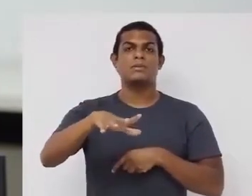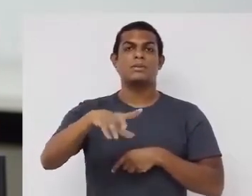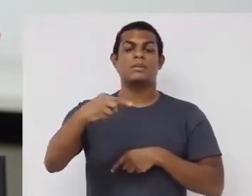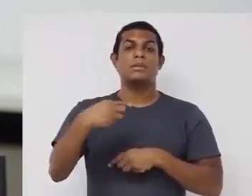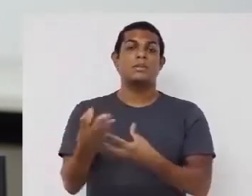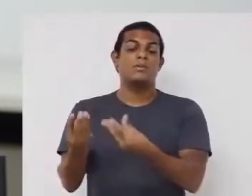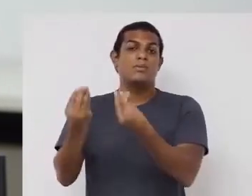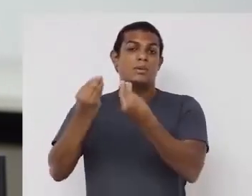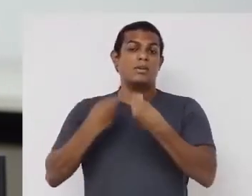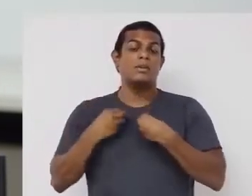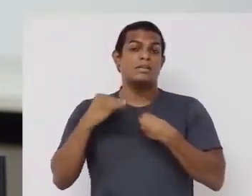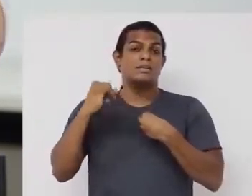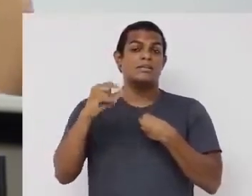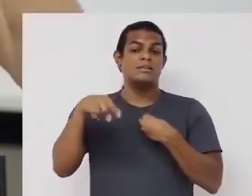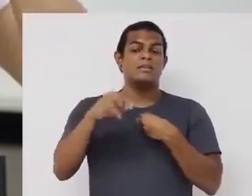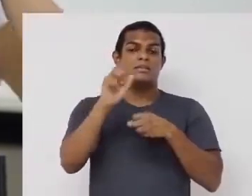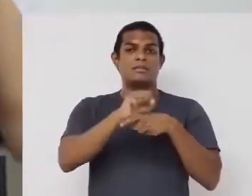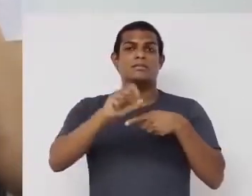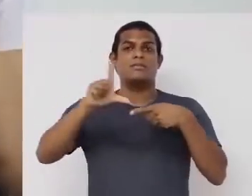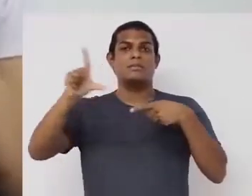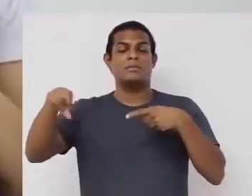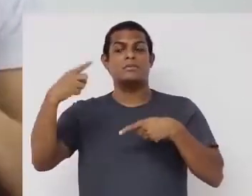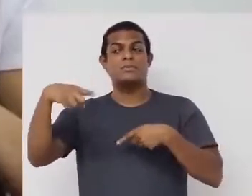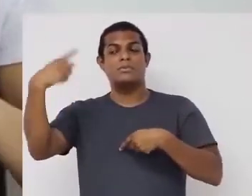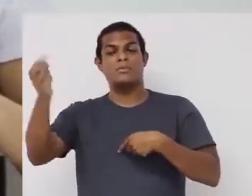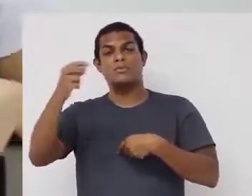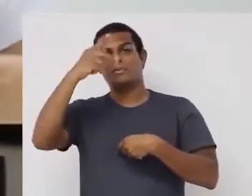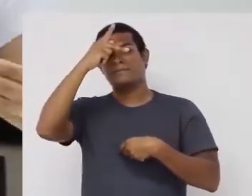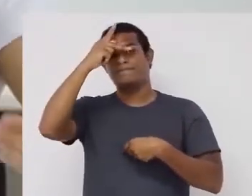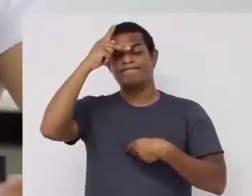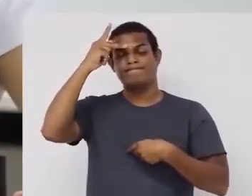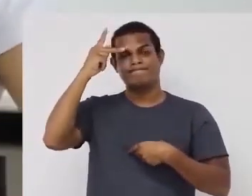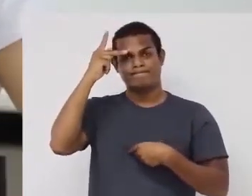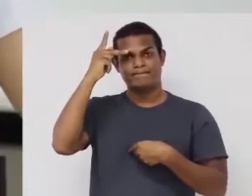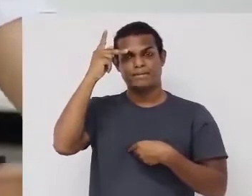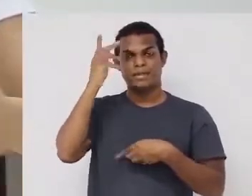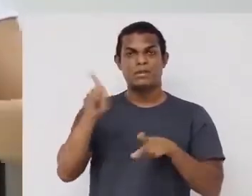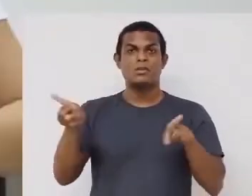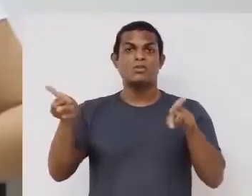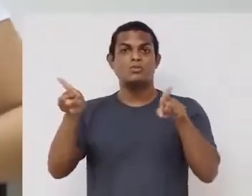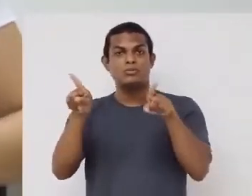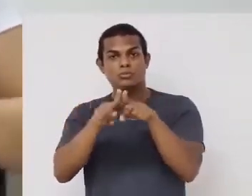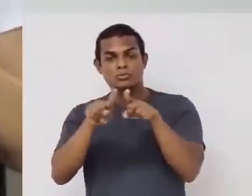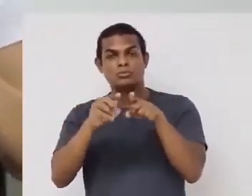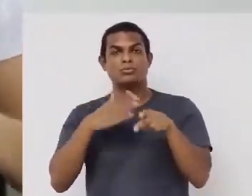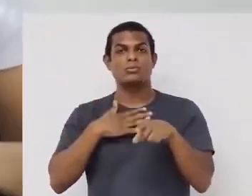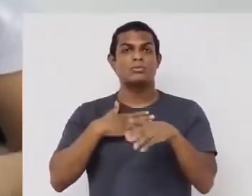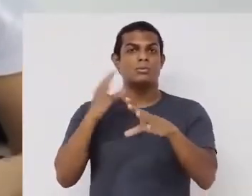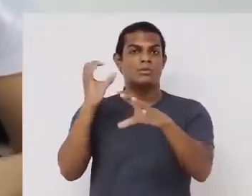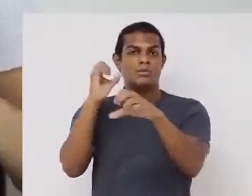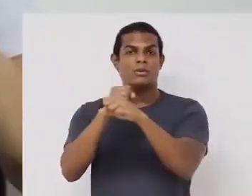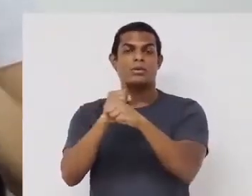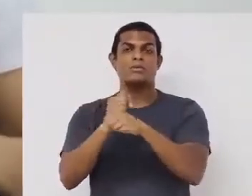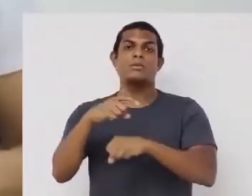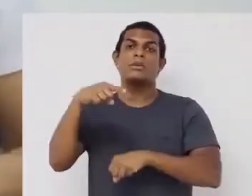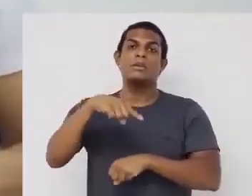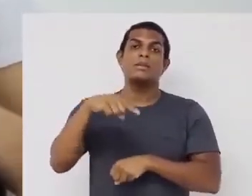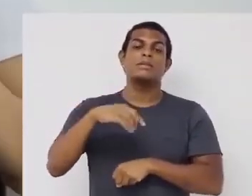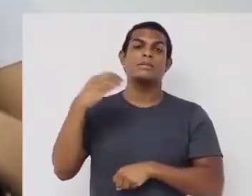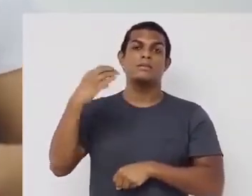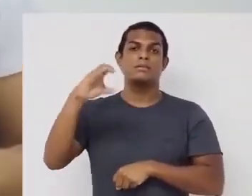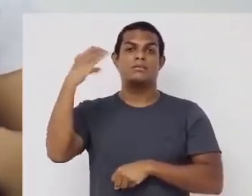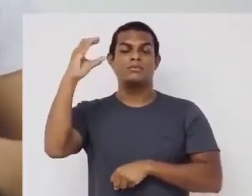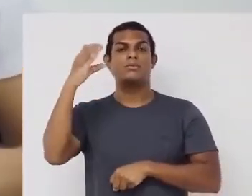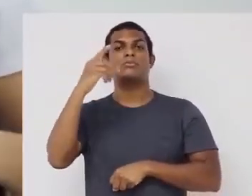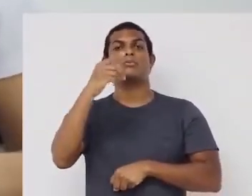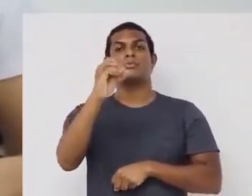eu alugasse a outra pessoa e eu coloco isso dentro das minhas despesas ou do meu custo, aquilo ali é